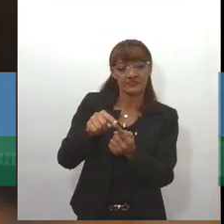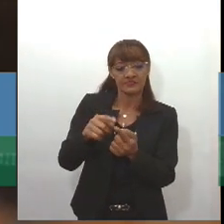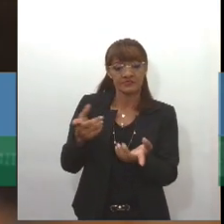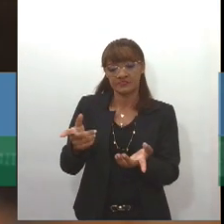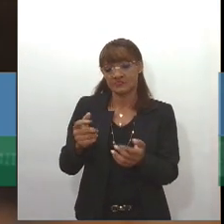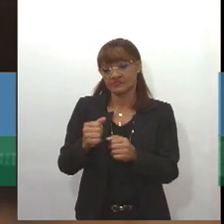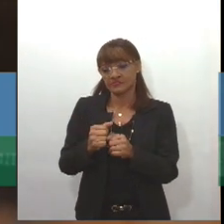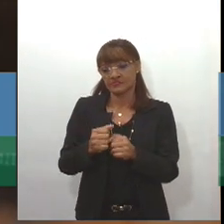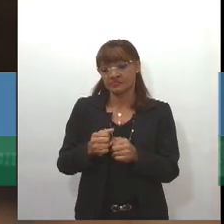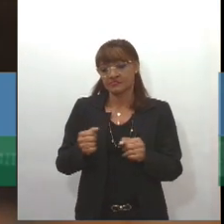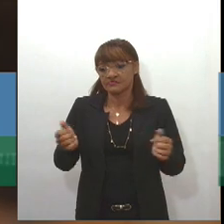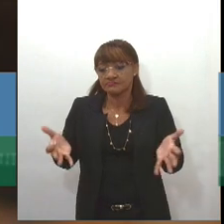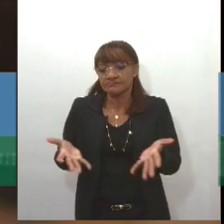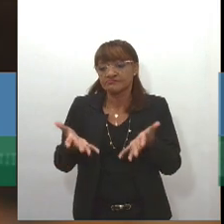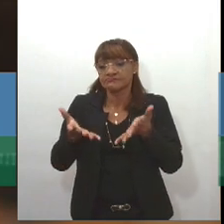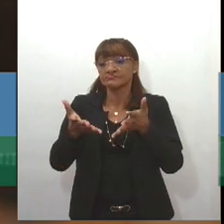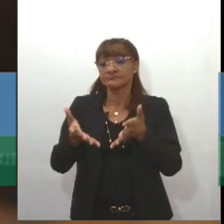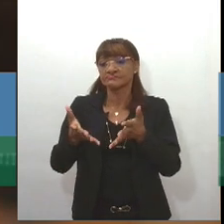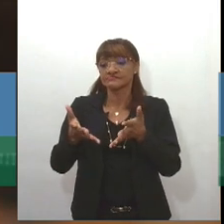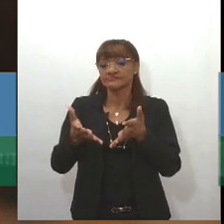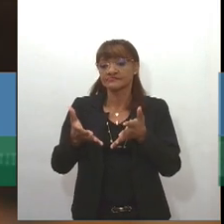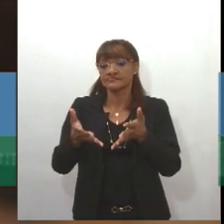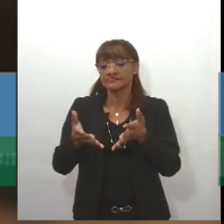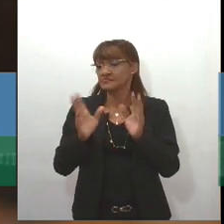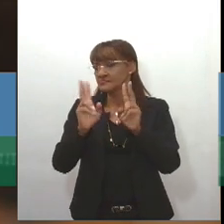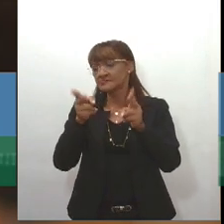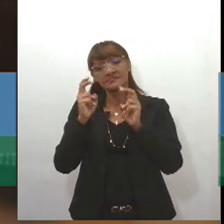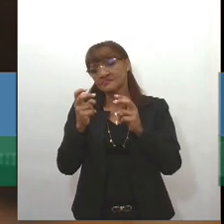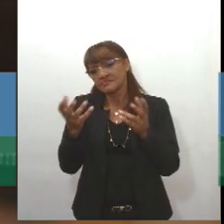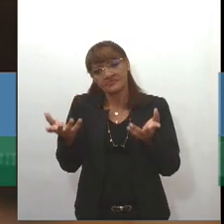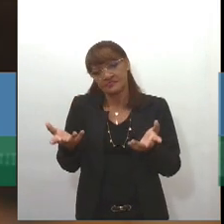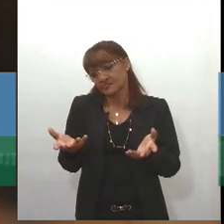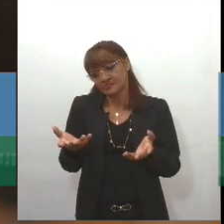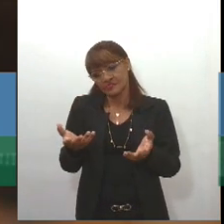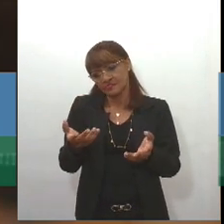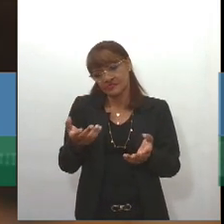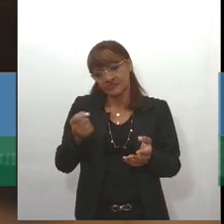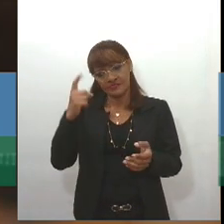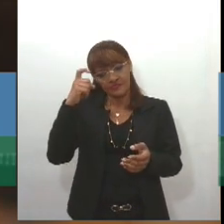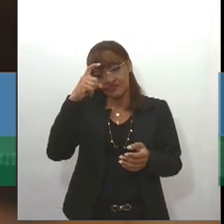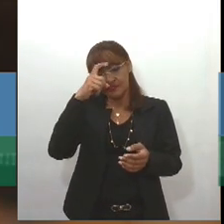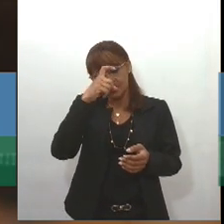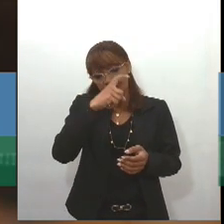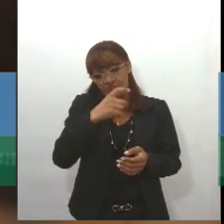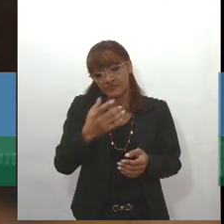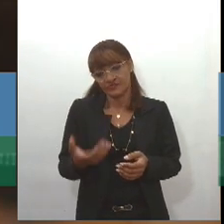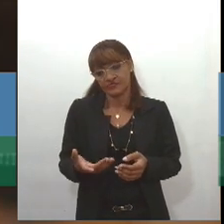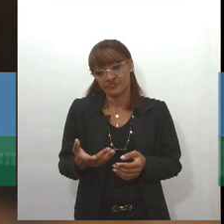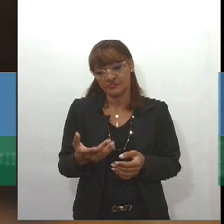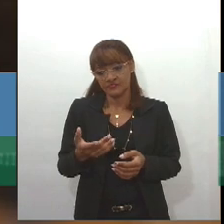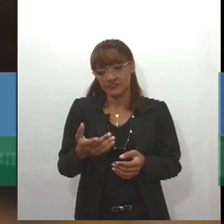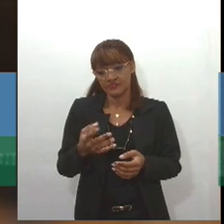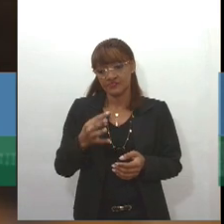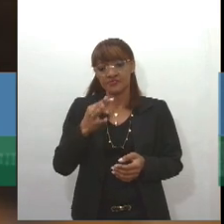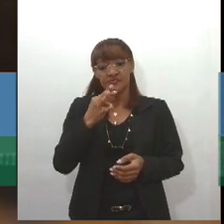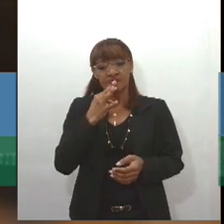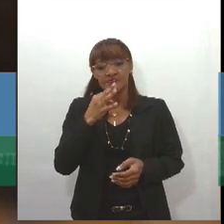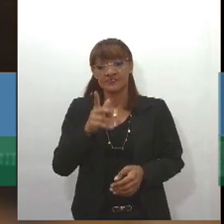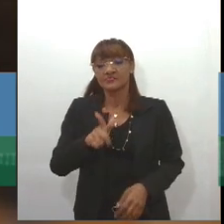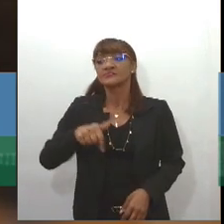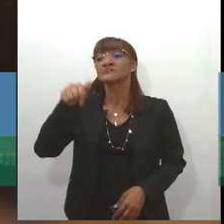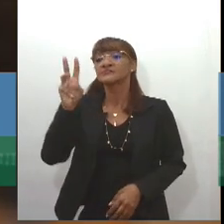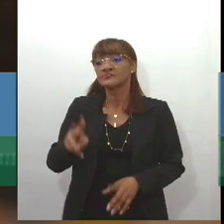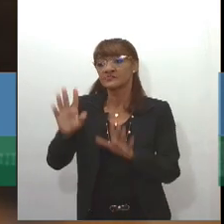sistema veja é muito difícil se conhecer primeiro quem são as famílias de baixa